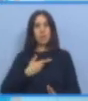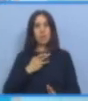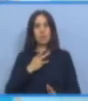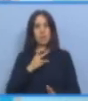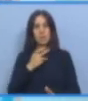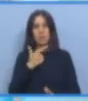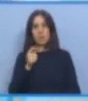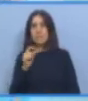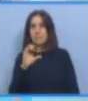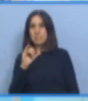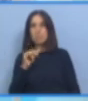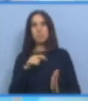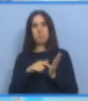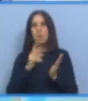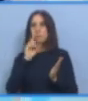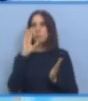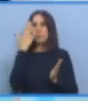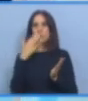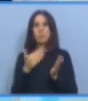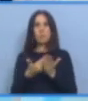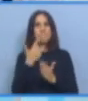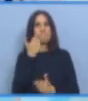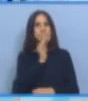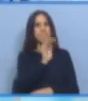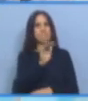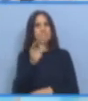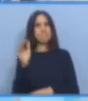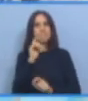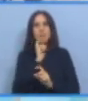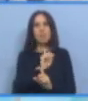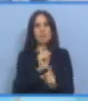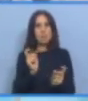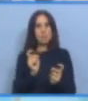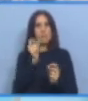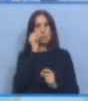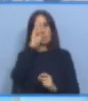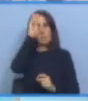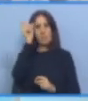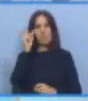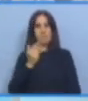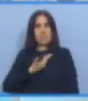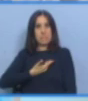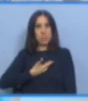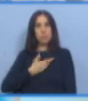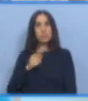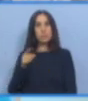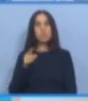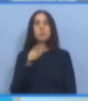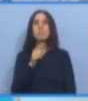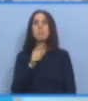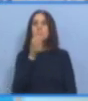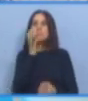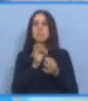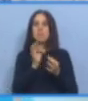crucial na chamada de atenção, no alerta feito pelo Papa Francisco. Em setembro, viríamos a